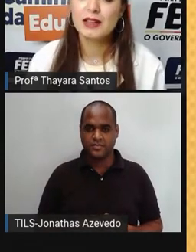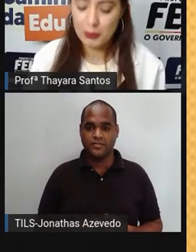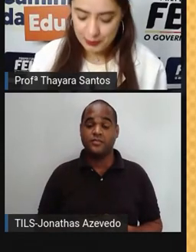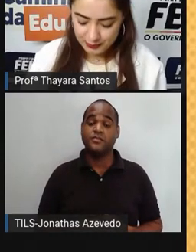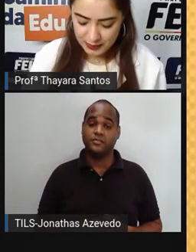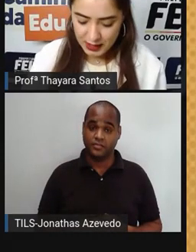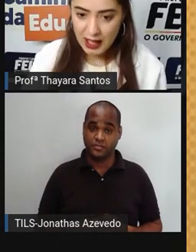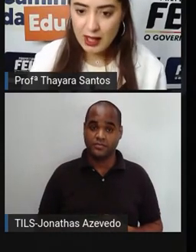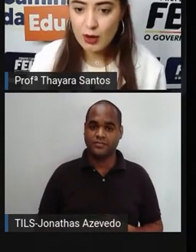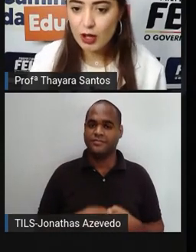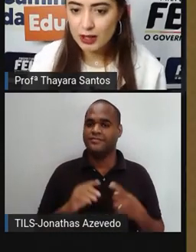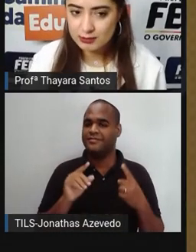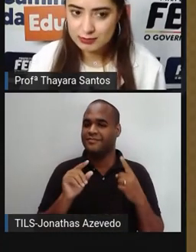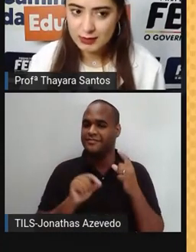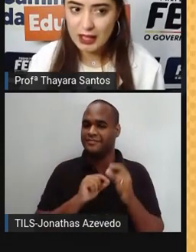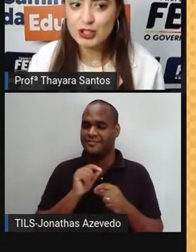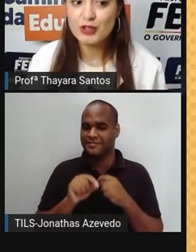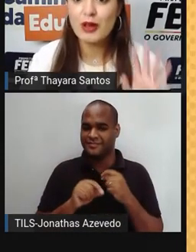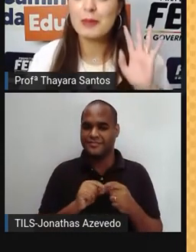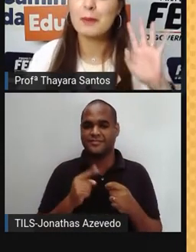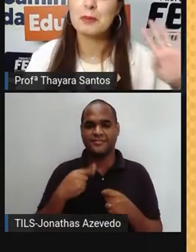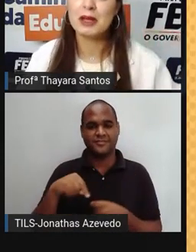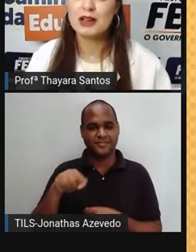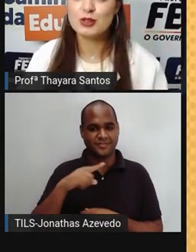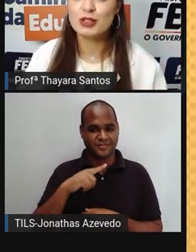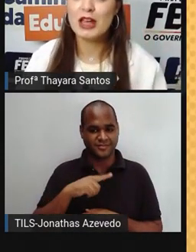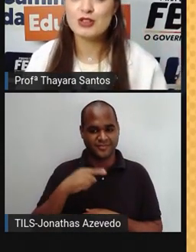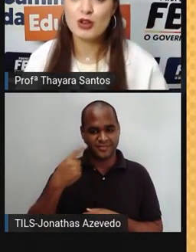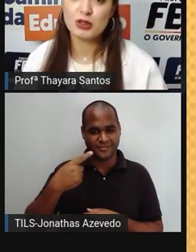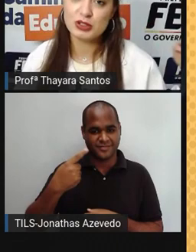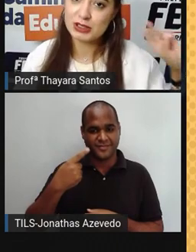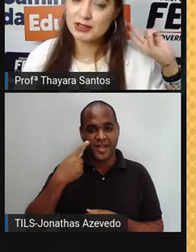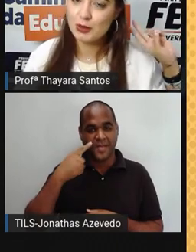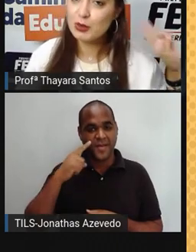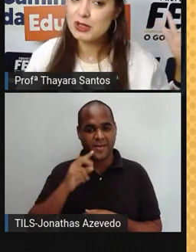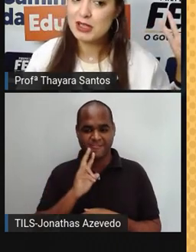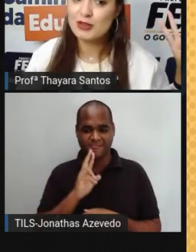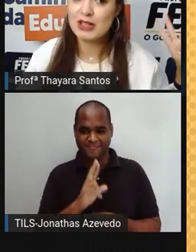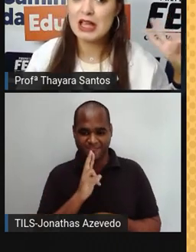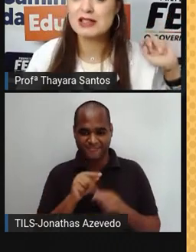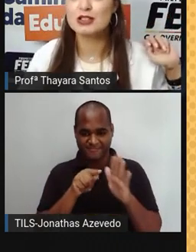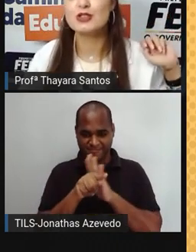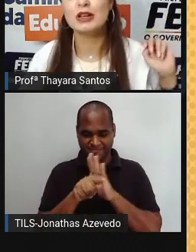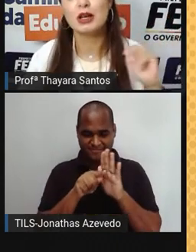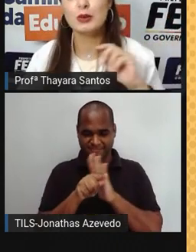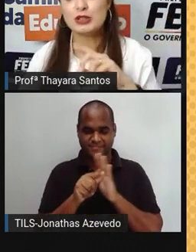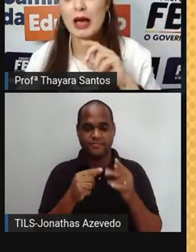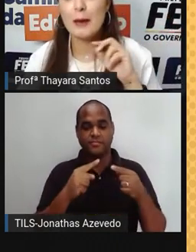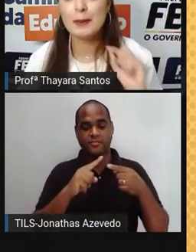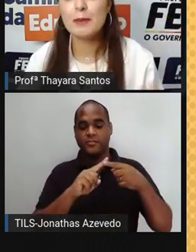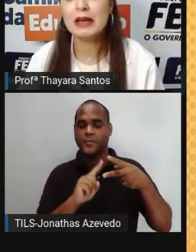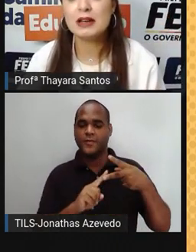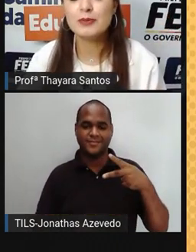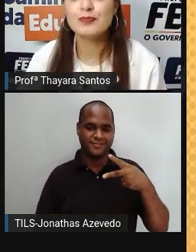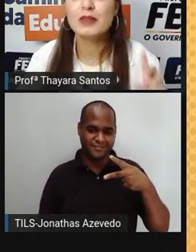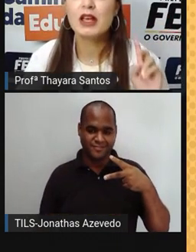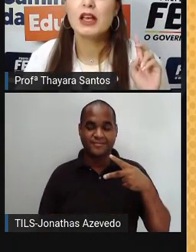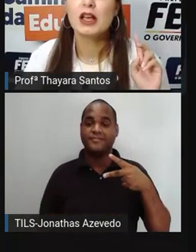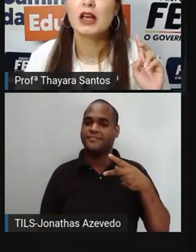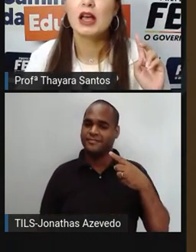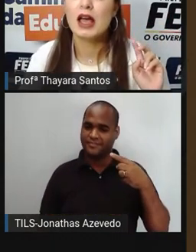bom então agora a gente vai para a primeira atividade hoje são duas atividades que a gente vai ter hoje a